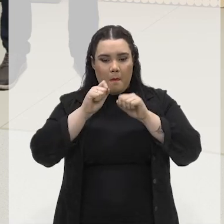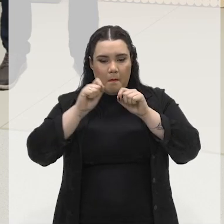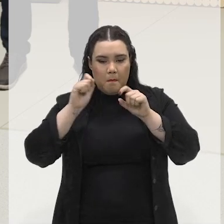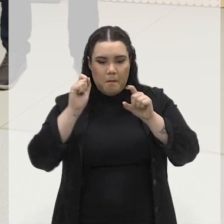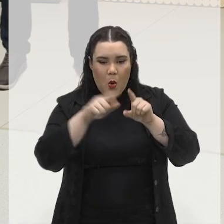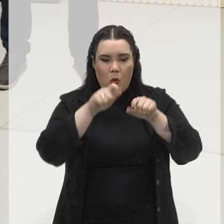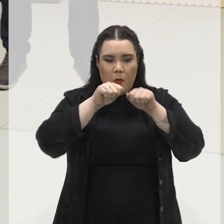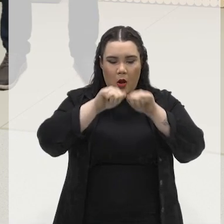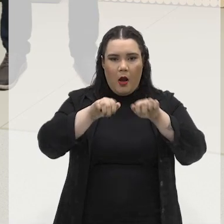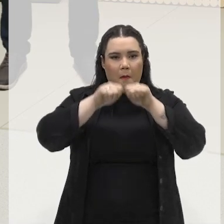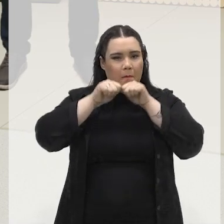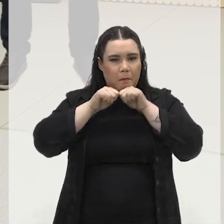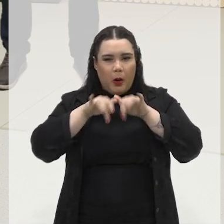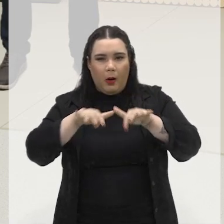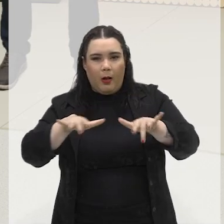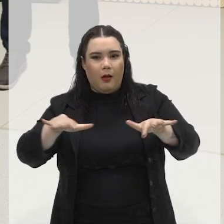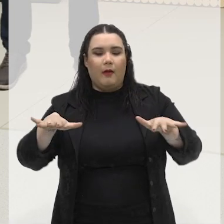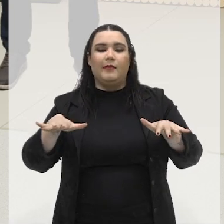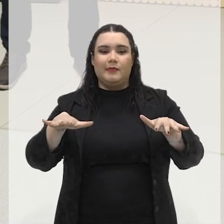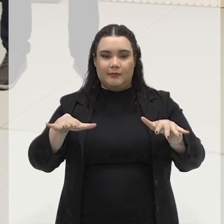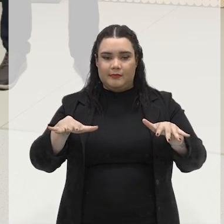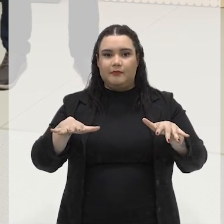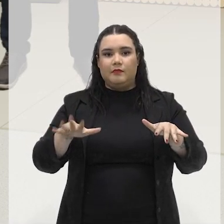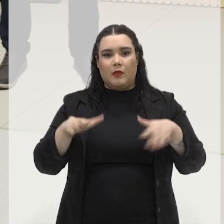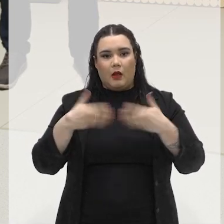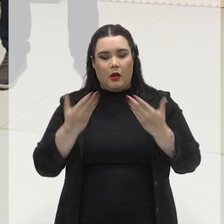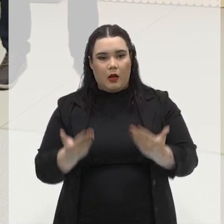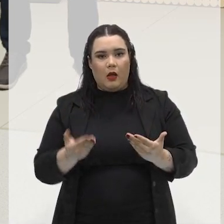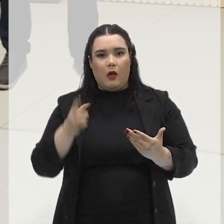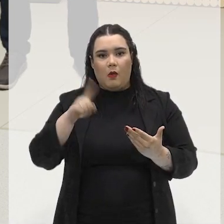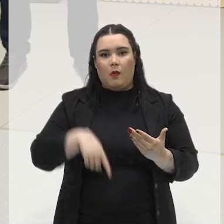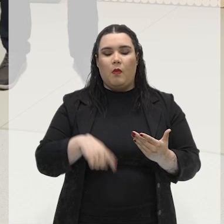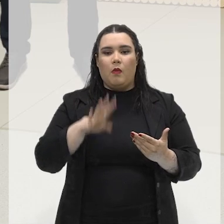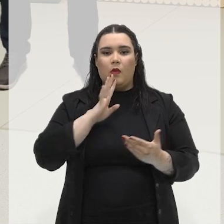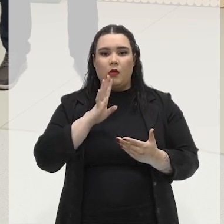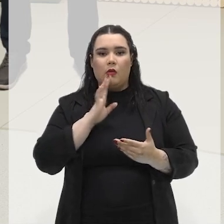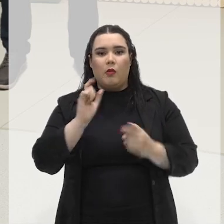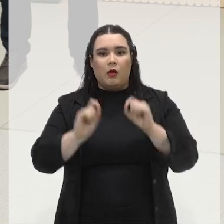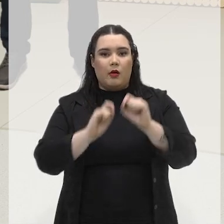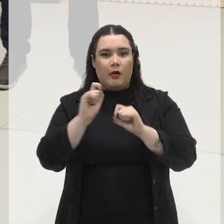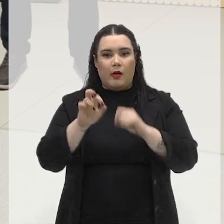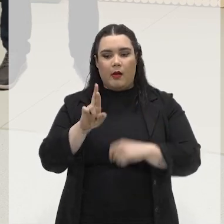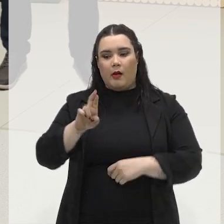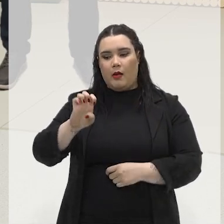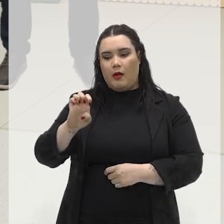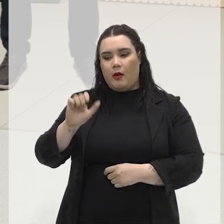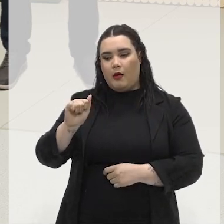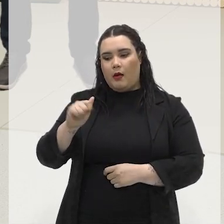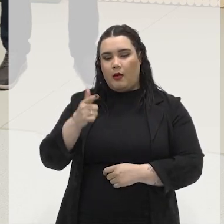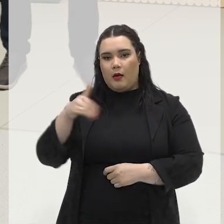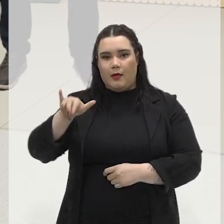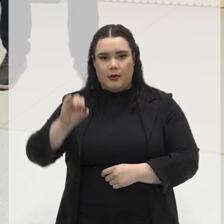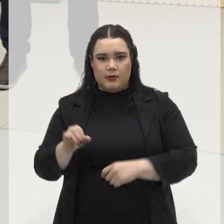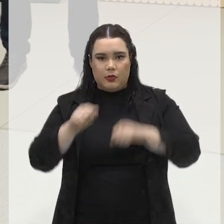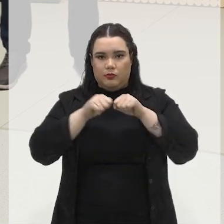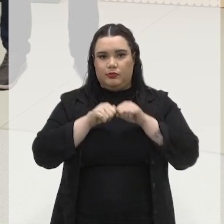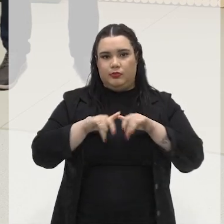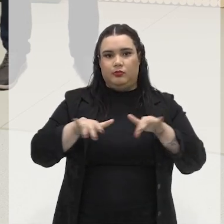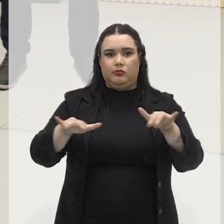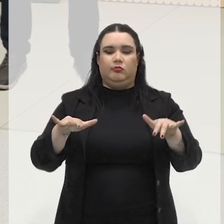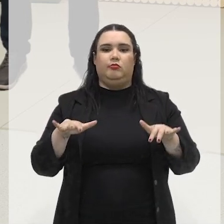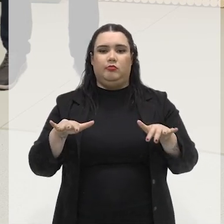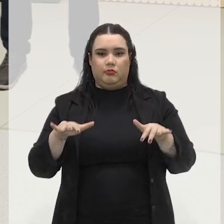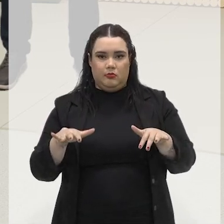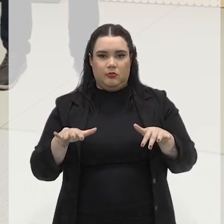vai atingindo vários outros, pessoal. Isso daí é aquilo que nós chamamos de reação em cadeia. Essa